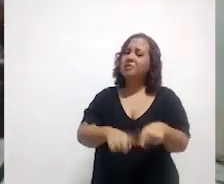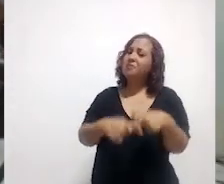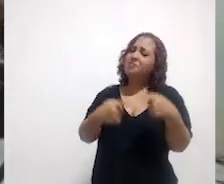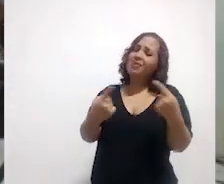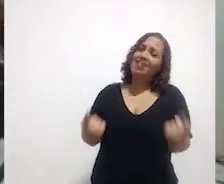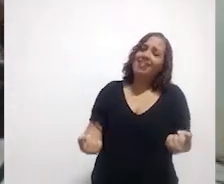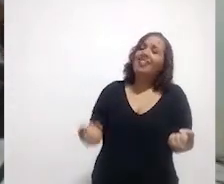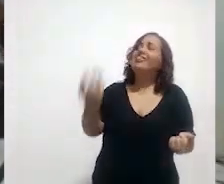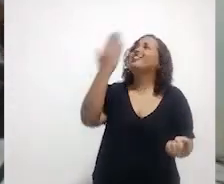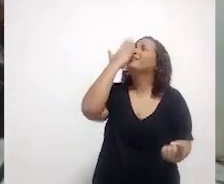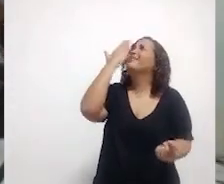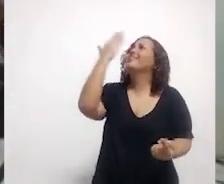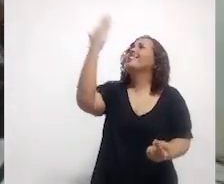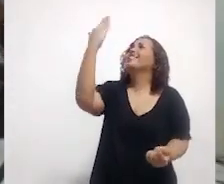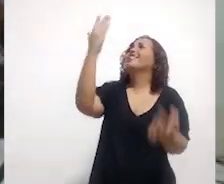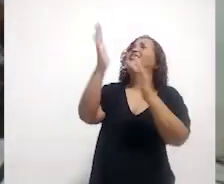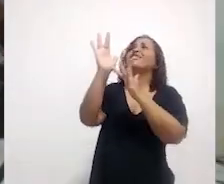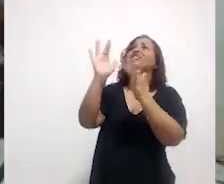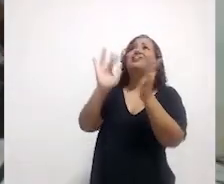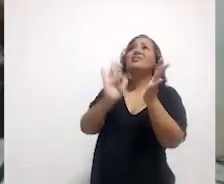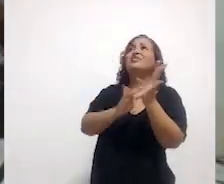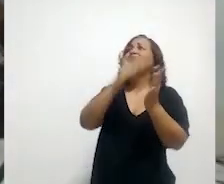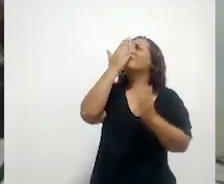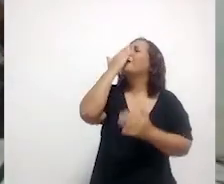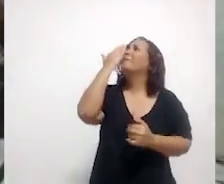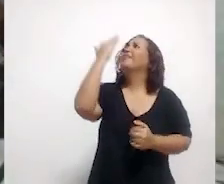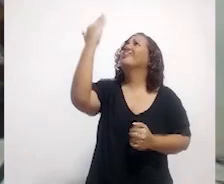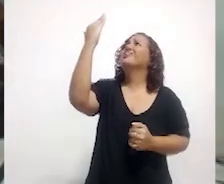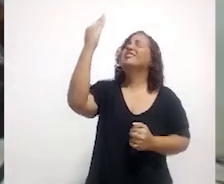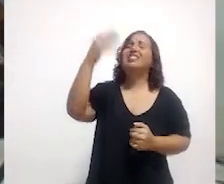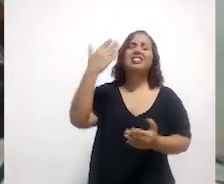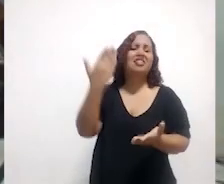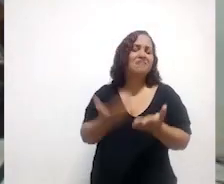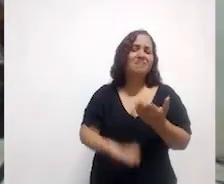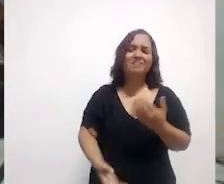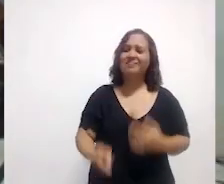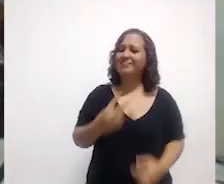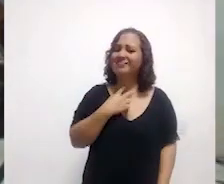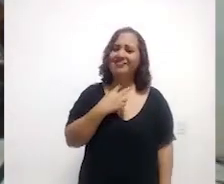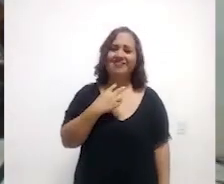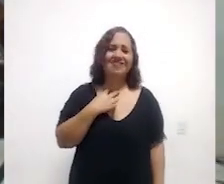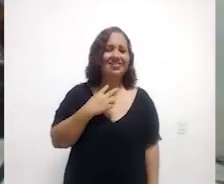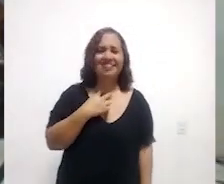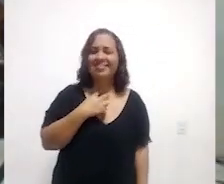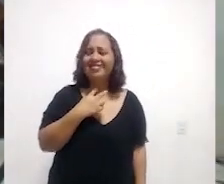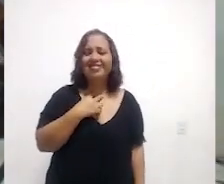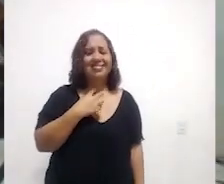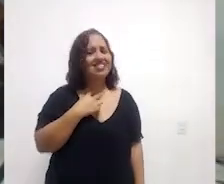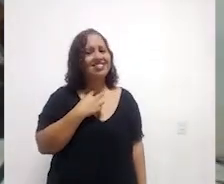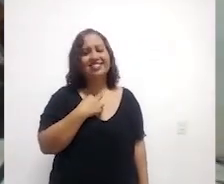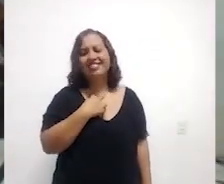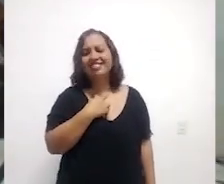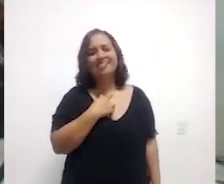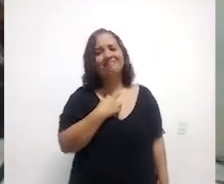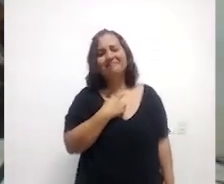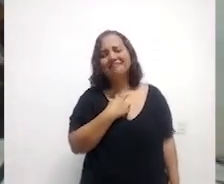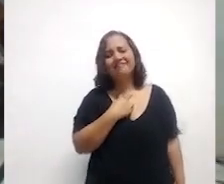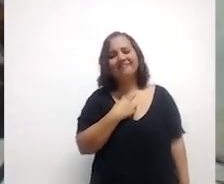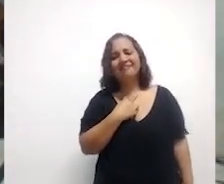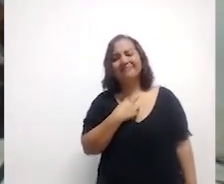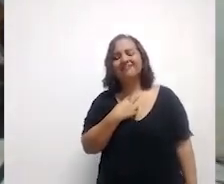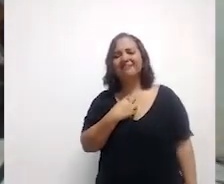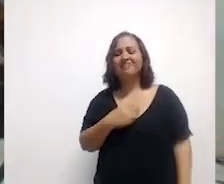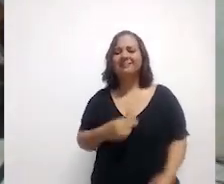tua presença, tua presença, tua presença.